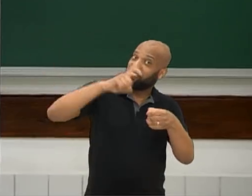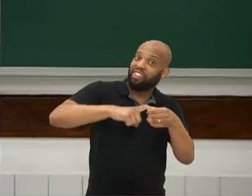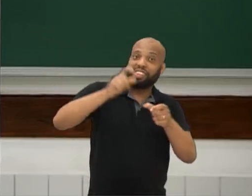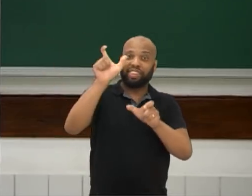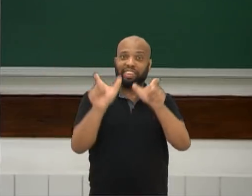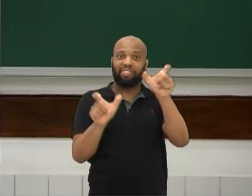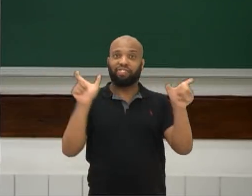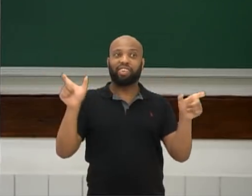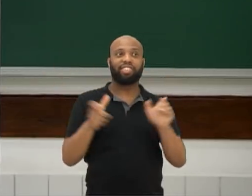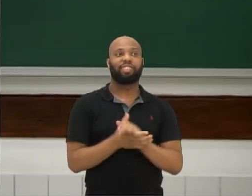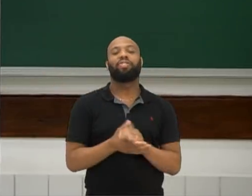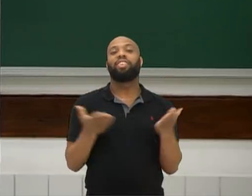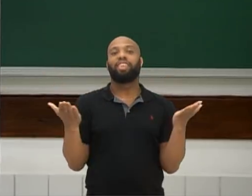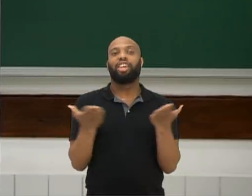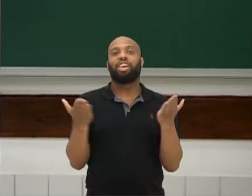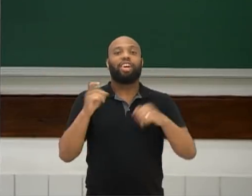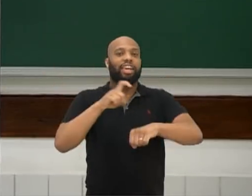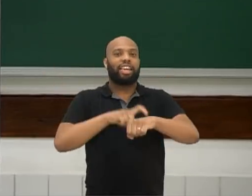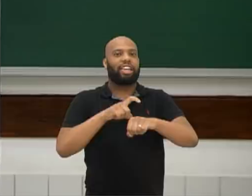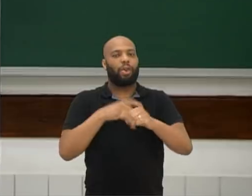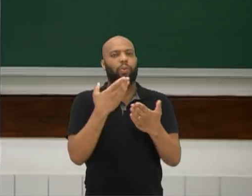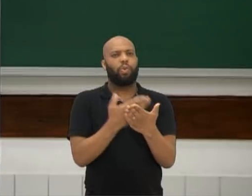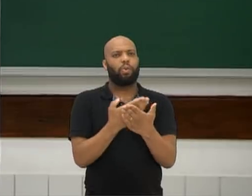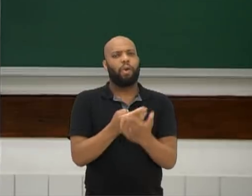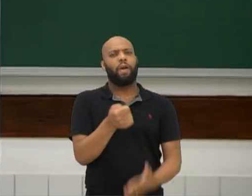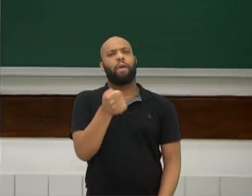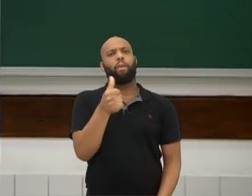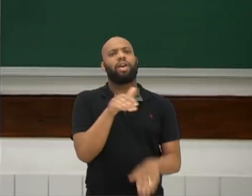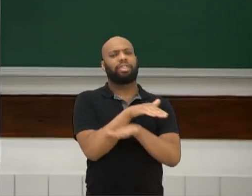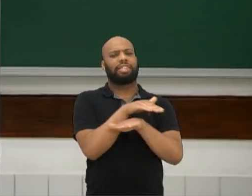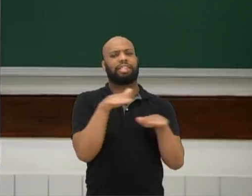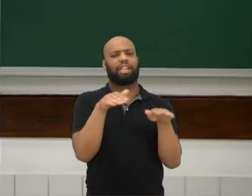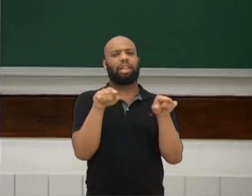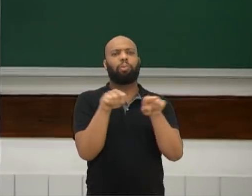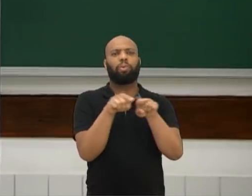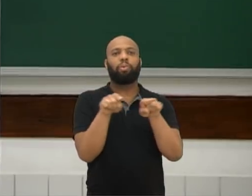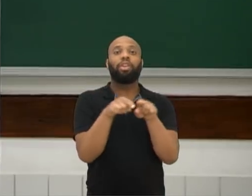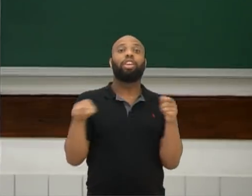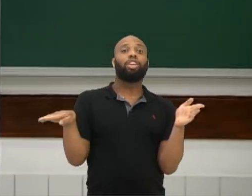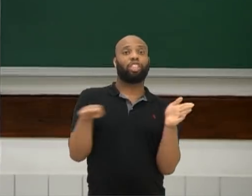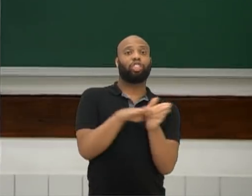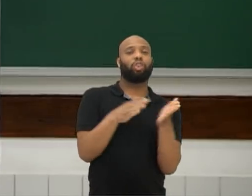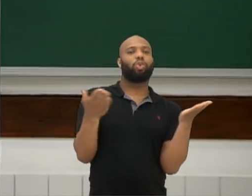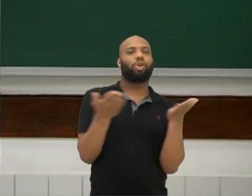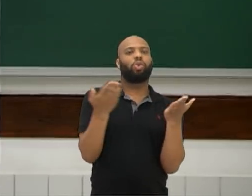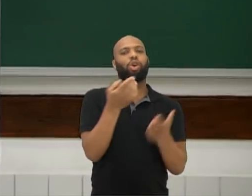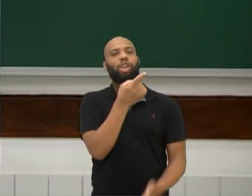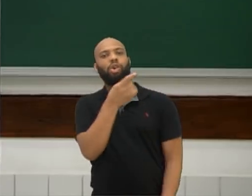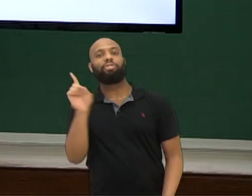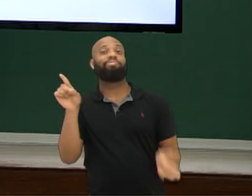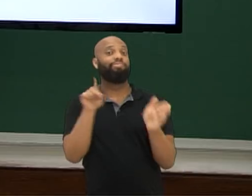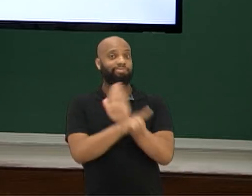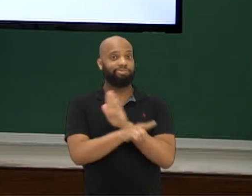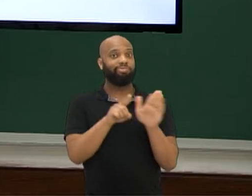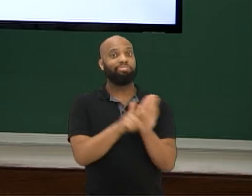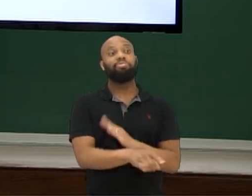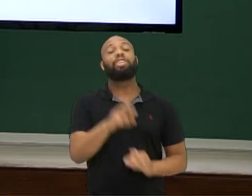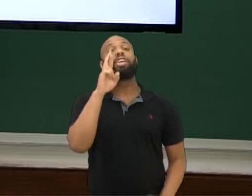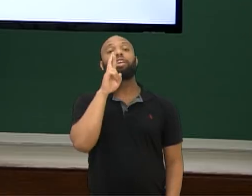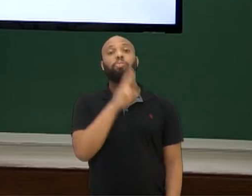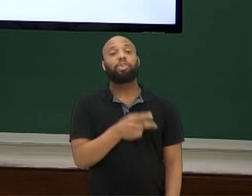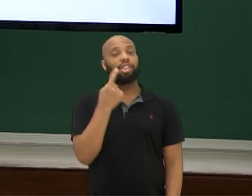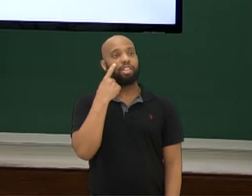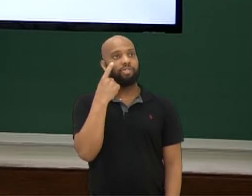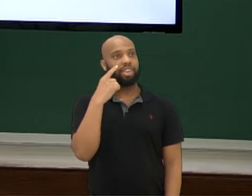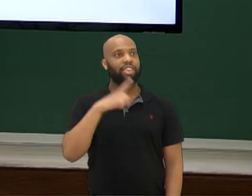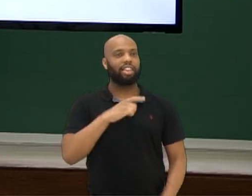Voltamos, galerinha! Nosso tempo de aula também está se esgotando. Chegamos ao nosso último exercício, né? Está